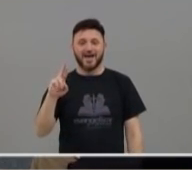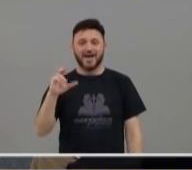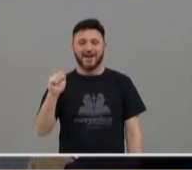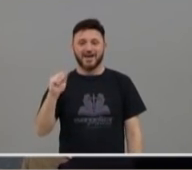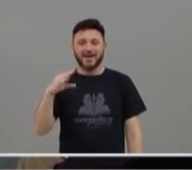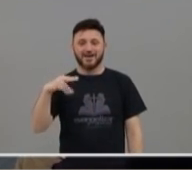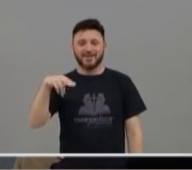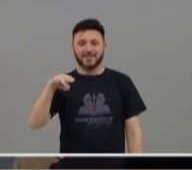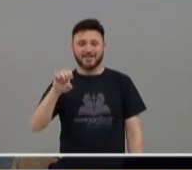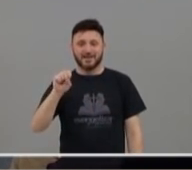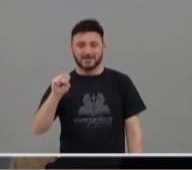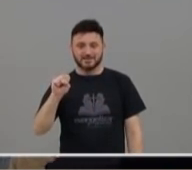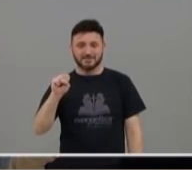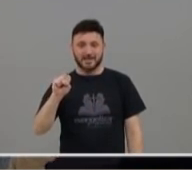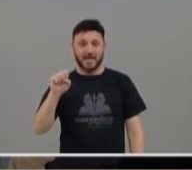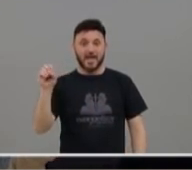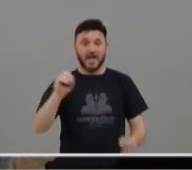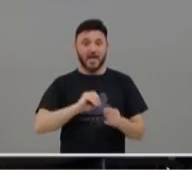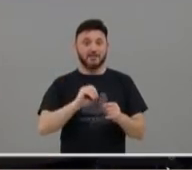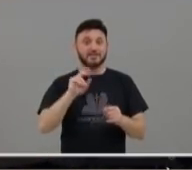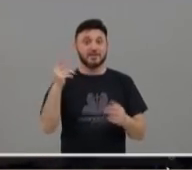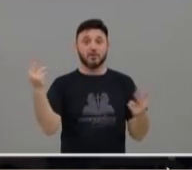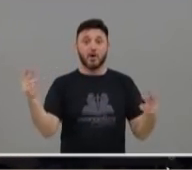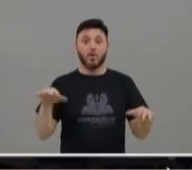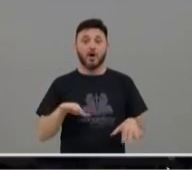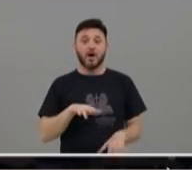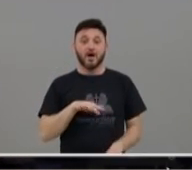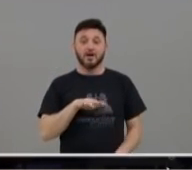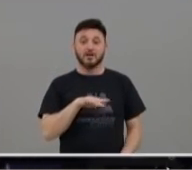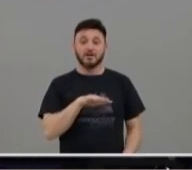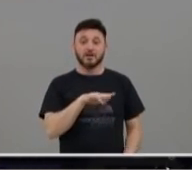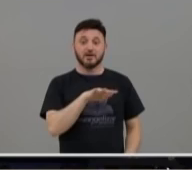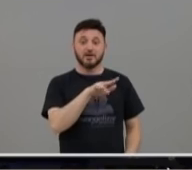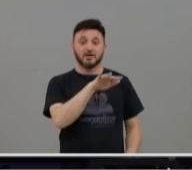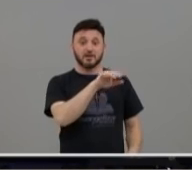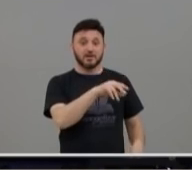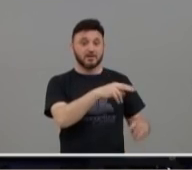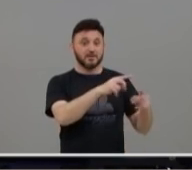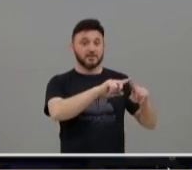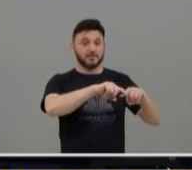mulher que fazia as teias mais preciosas da face da terra. Ela estava